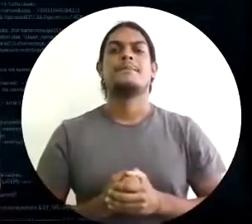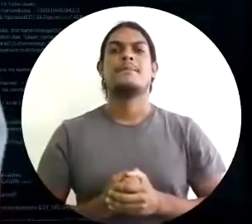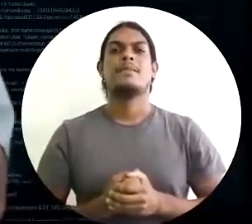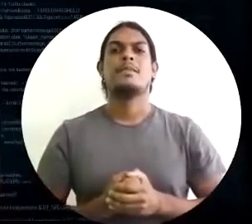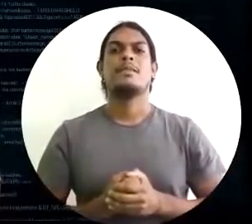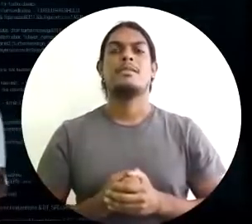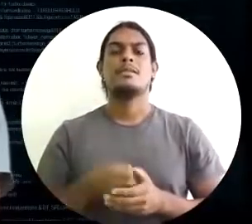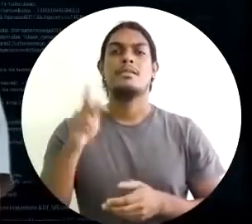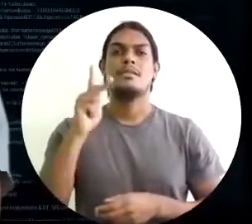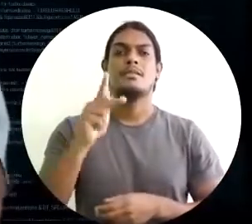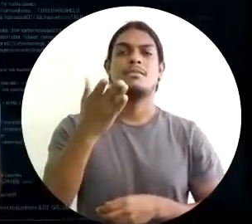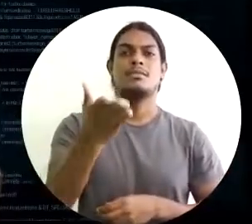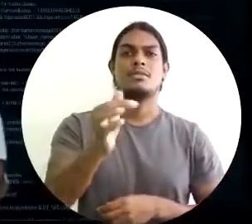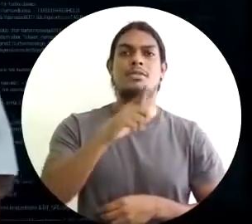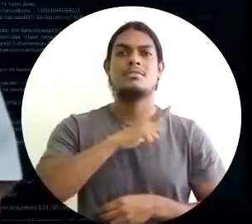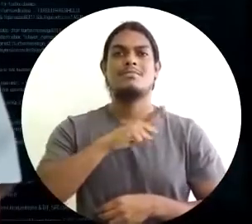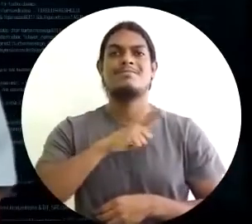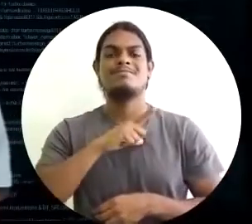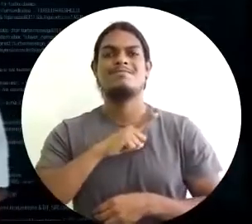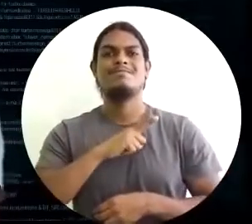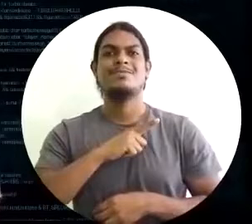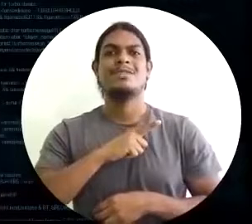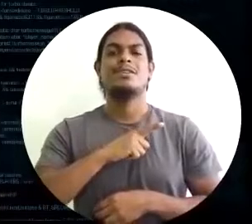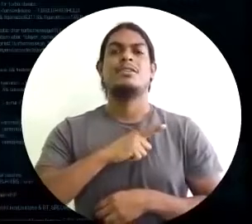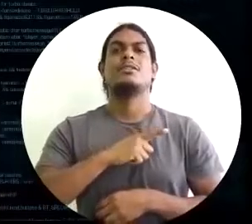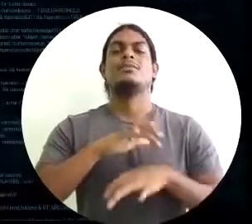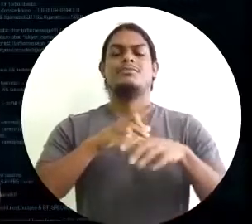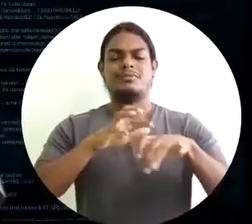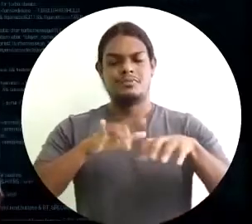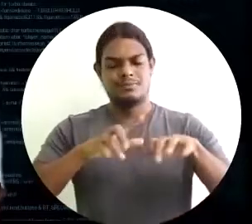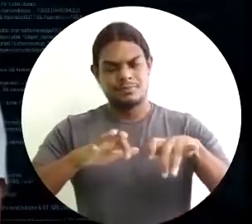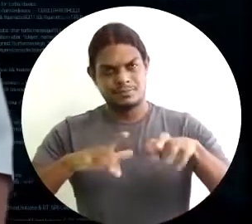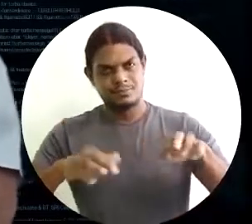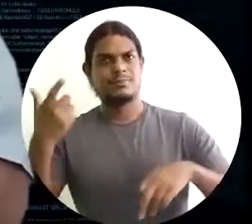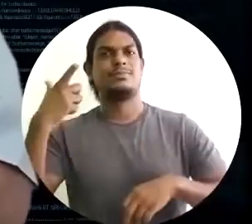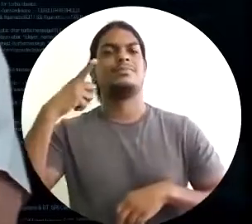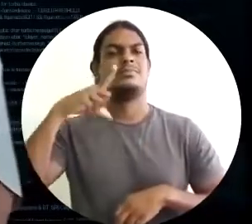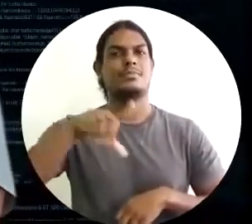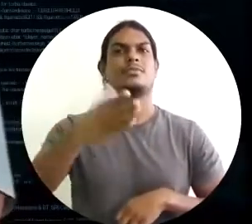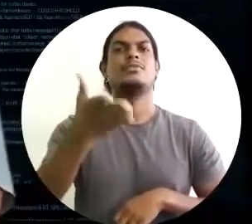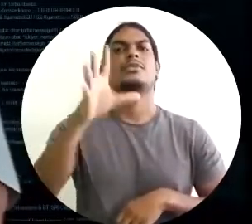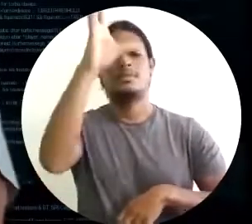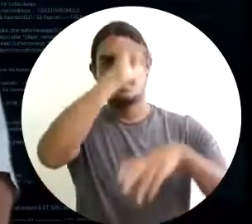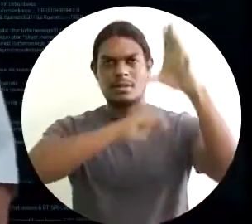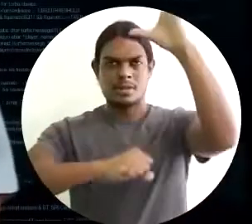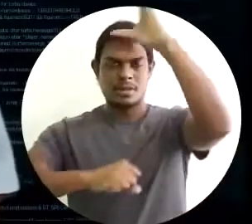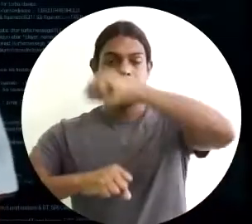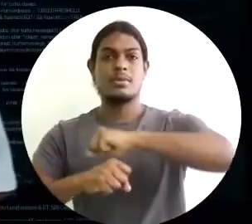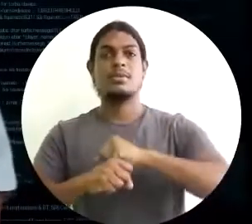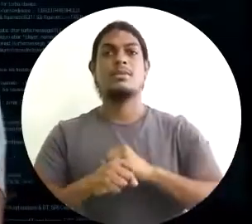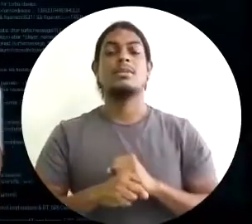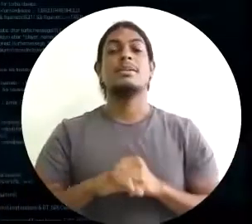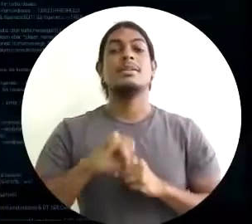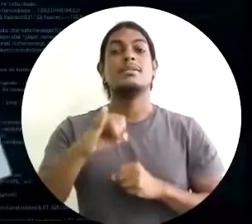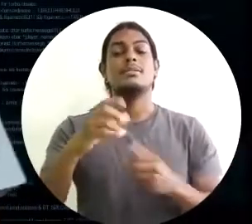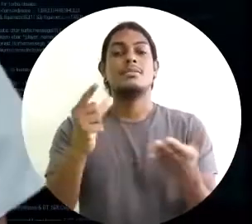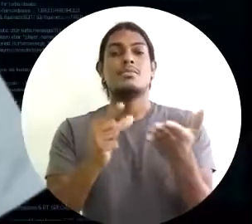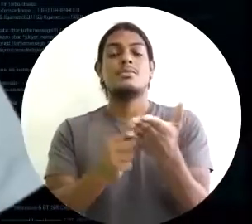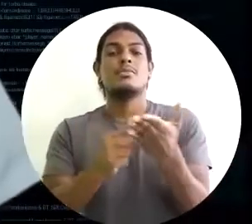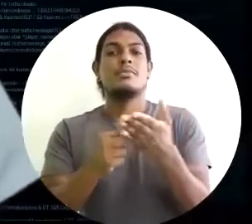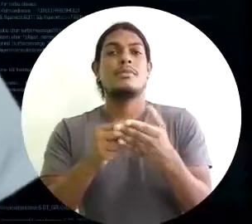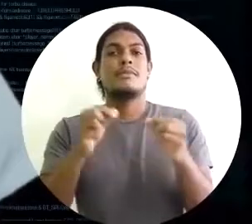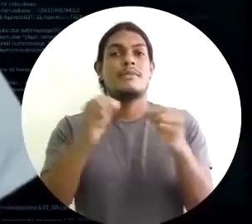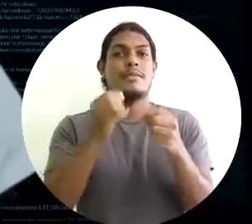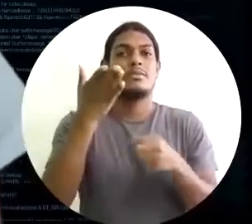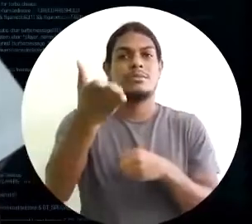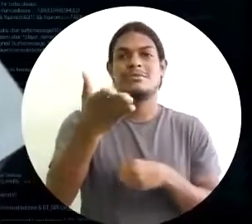o incômodo, o trabalho de ter que digitar tudo de novo, você está aprendendo. Quando o programa faz por você, você